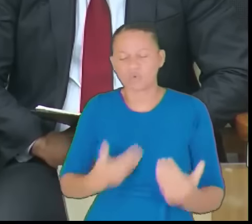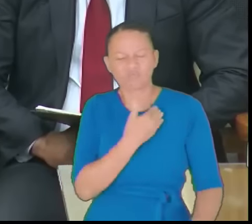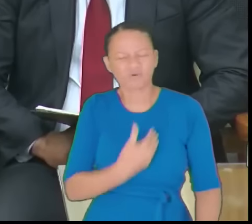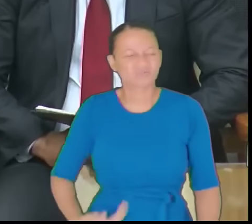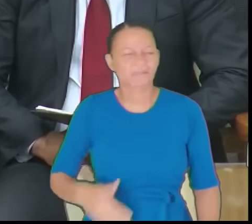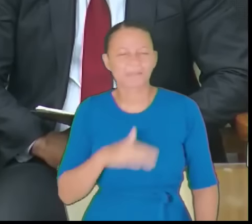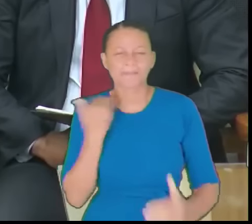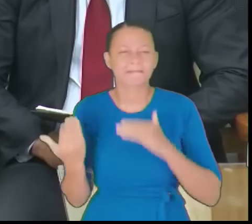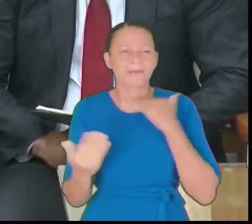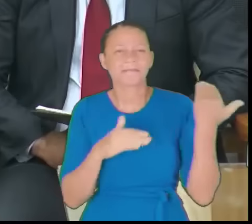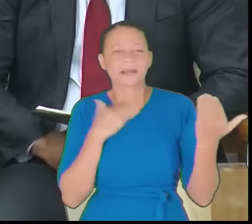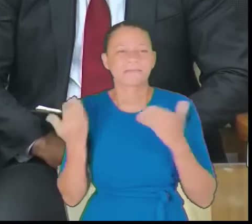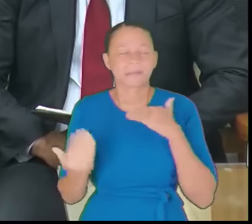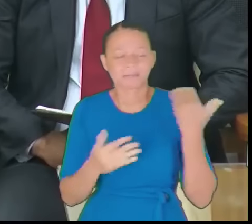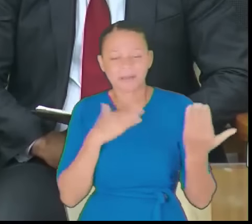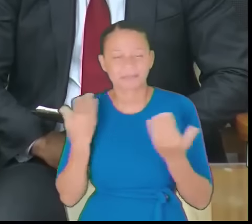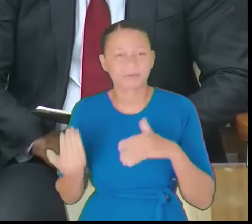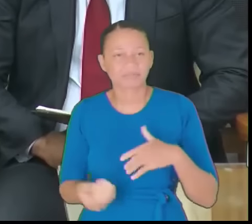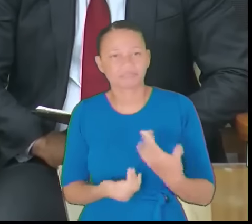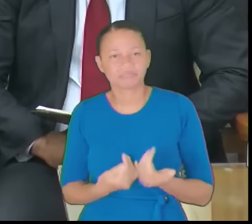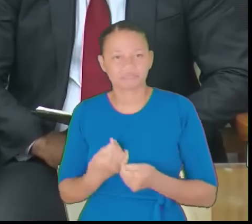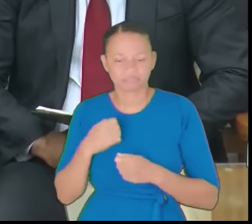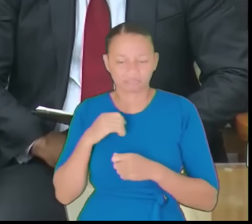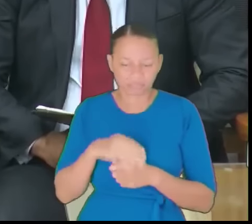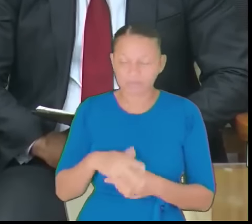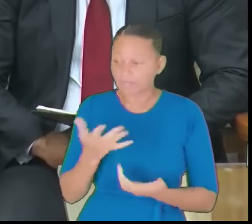Os cabas cavando a cova para enterrar a igreja.